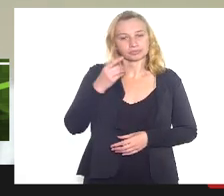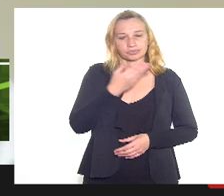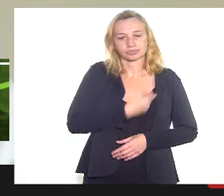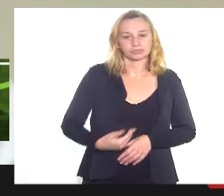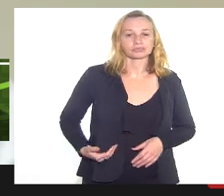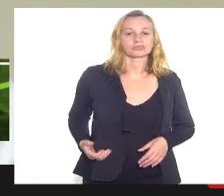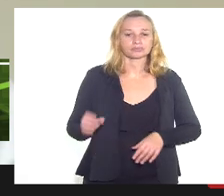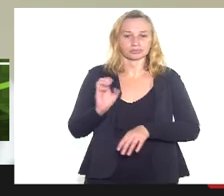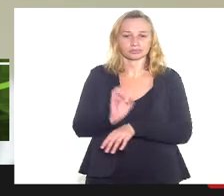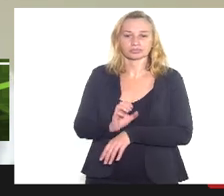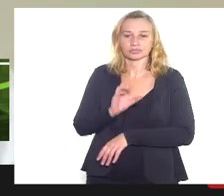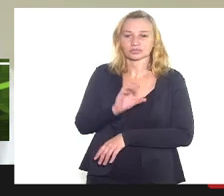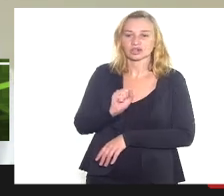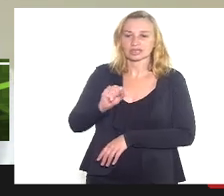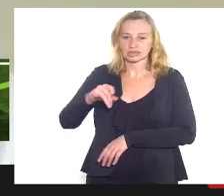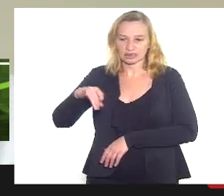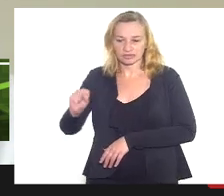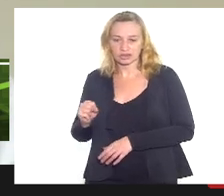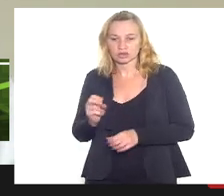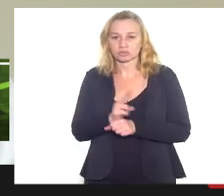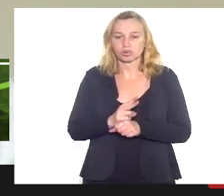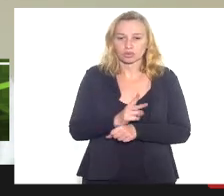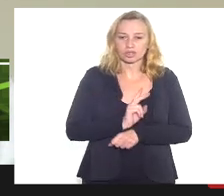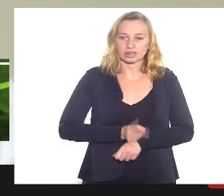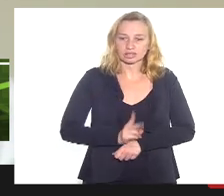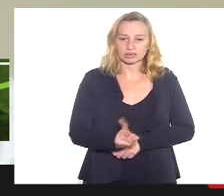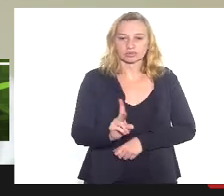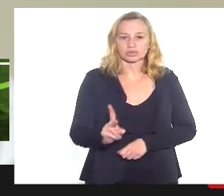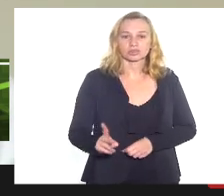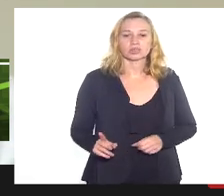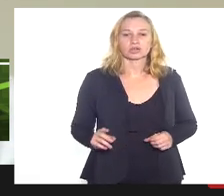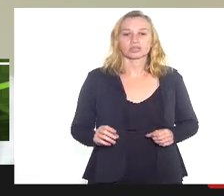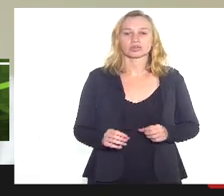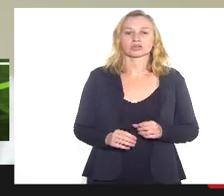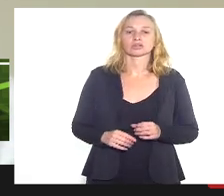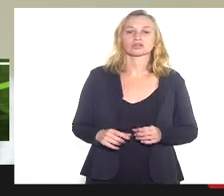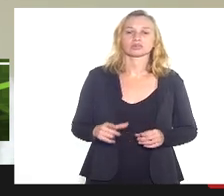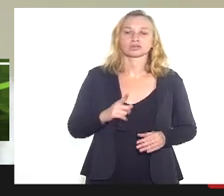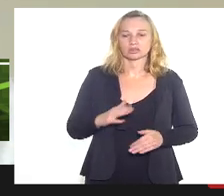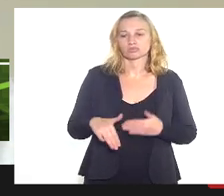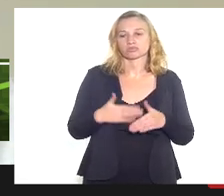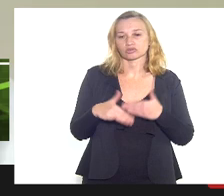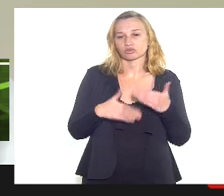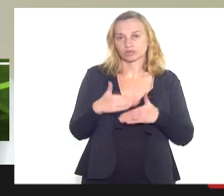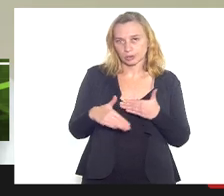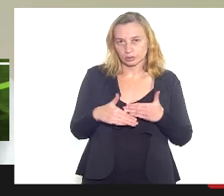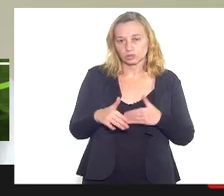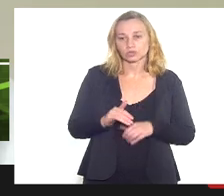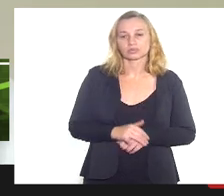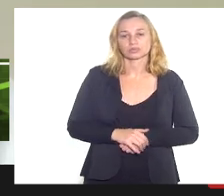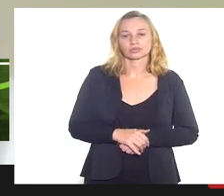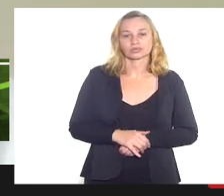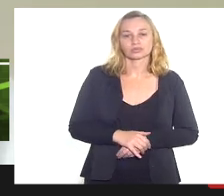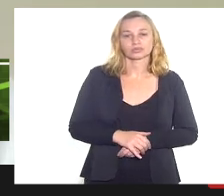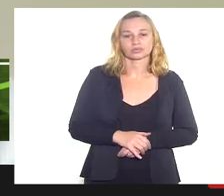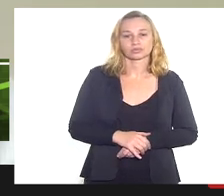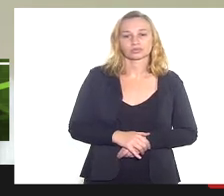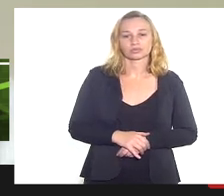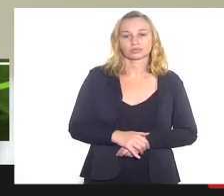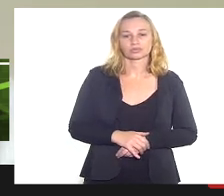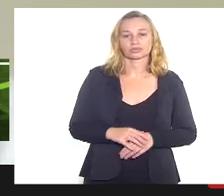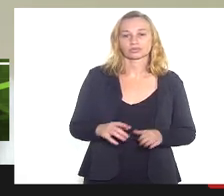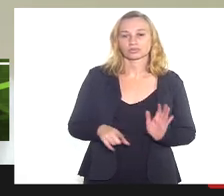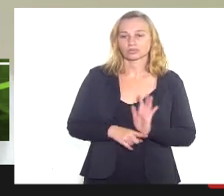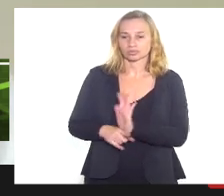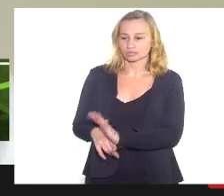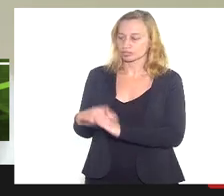Estado, a Cefaz, procura o tempo todo promover o desenvolvimento, colocar um tapete vermelho para as